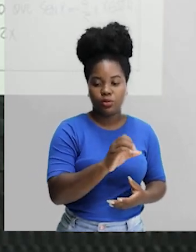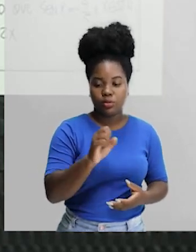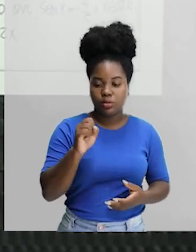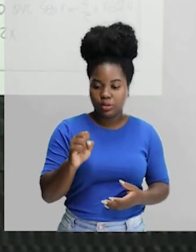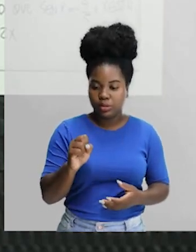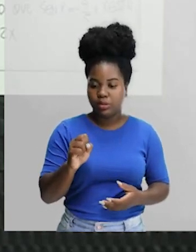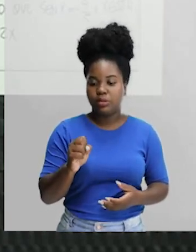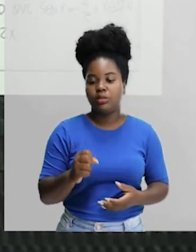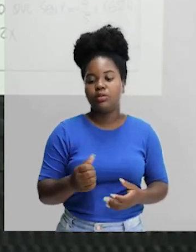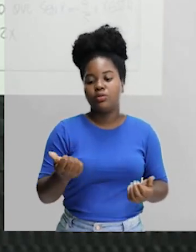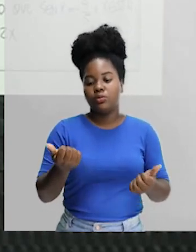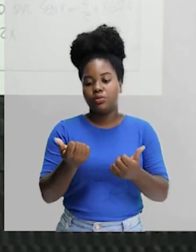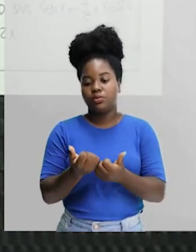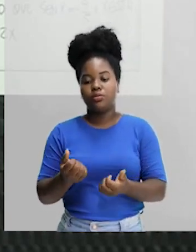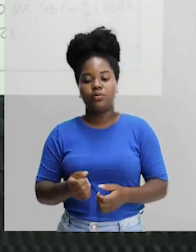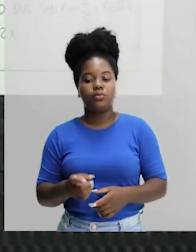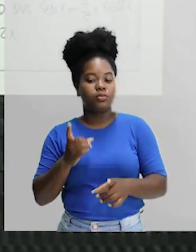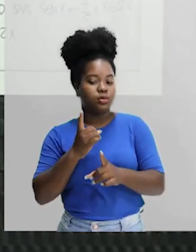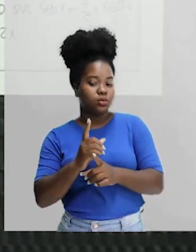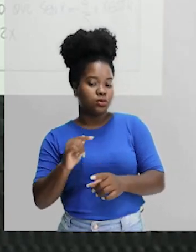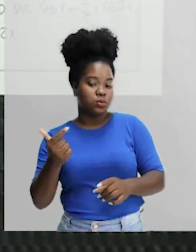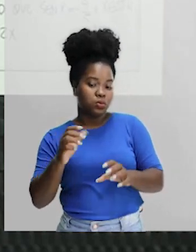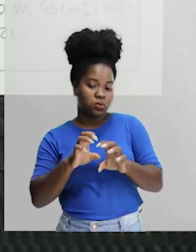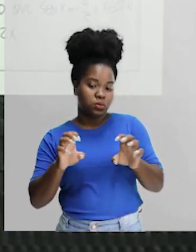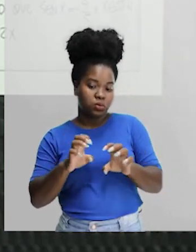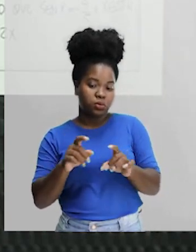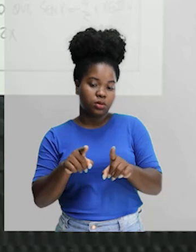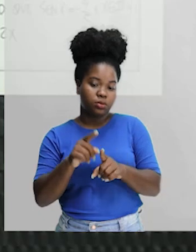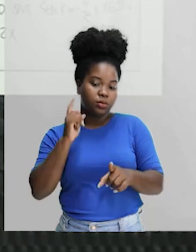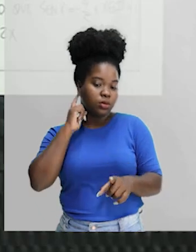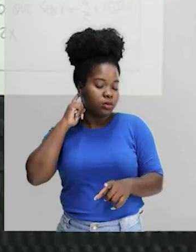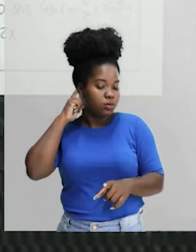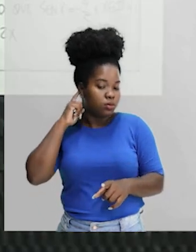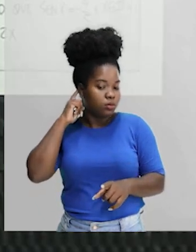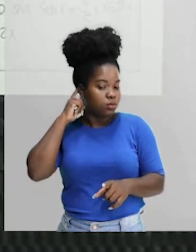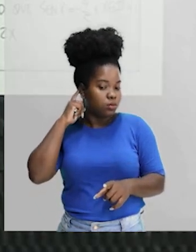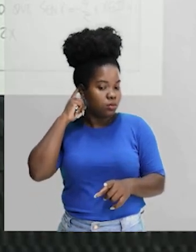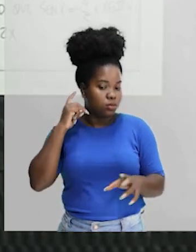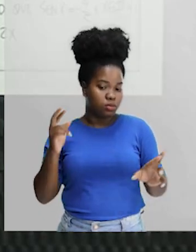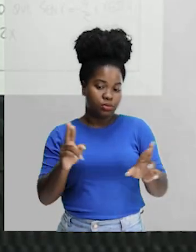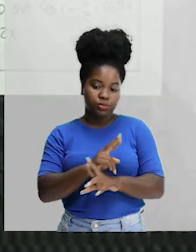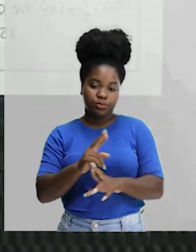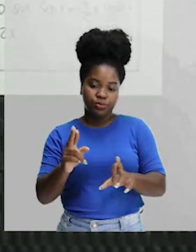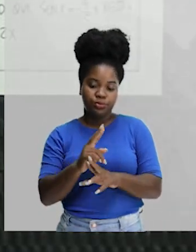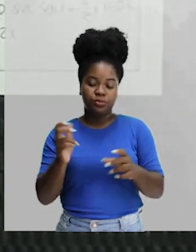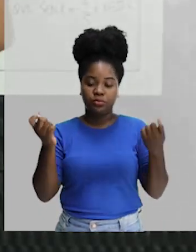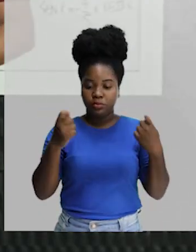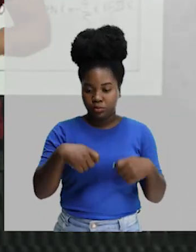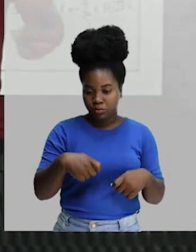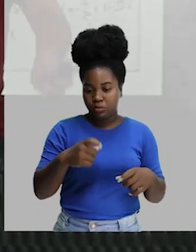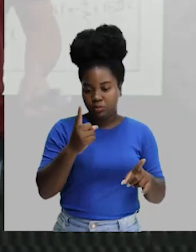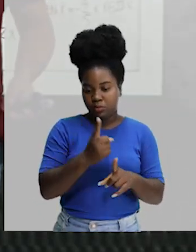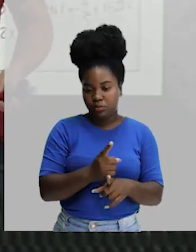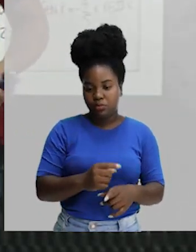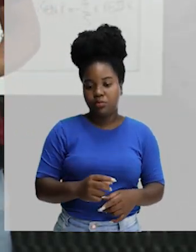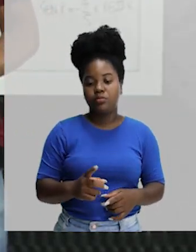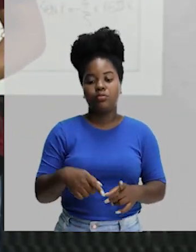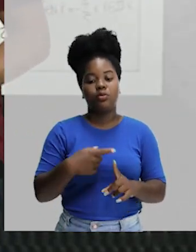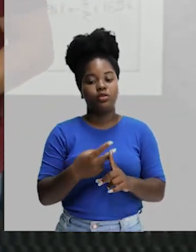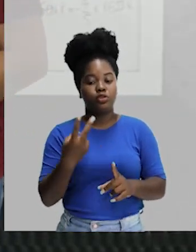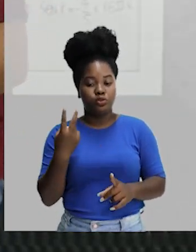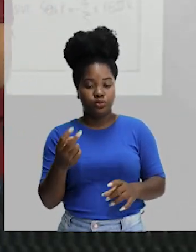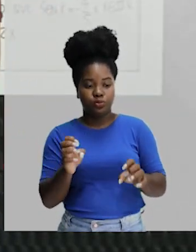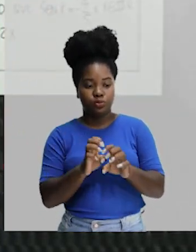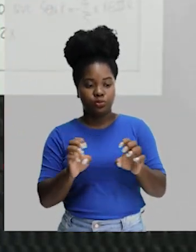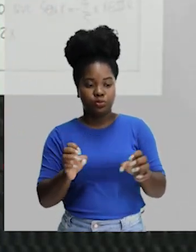de A e substituir aqui. Aí você encontraria outras fórmulas. Então, dessa relação aqui, eu ainda poderia encontrar mais duas.